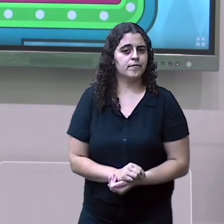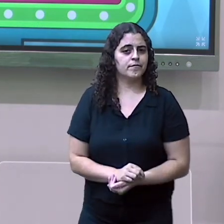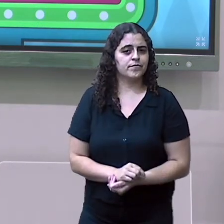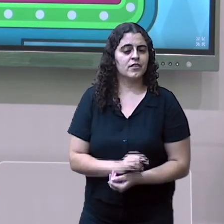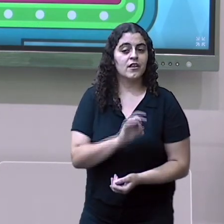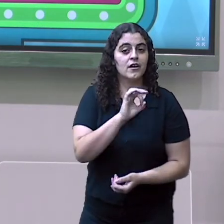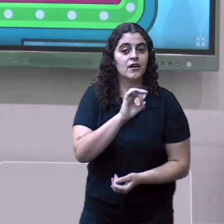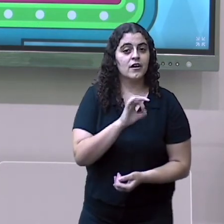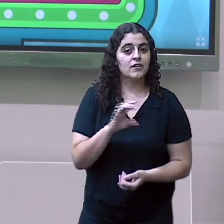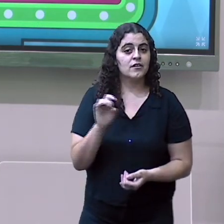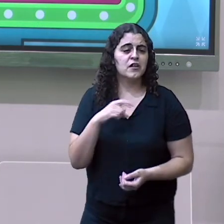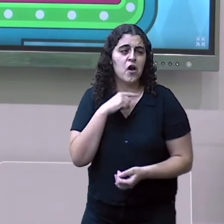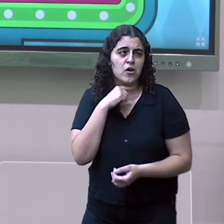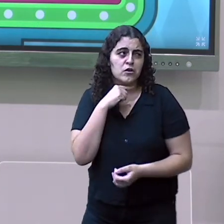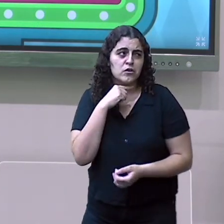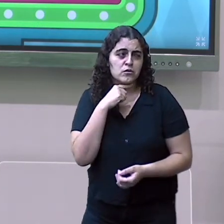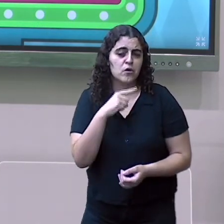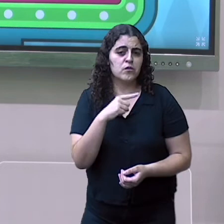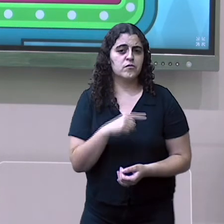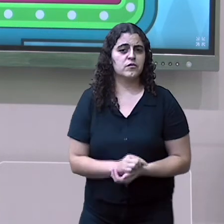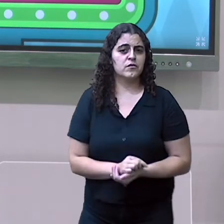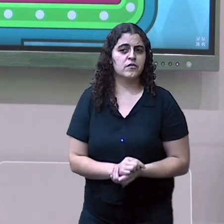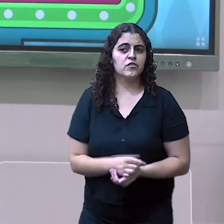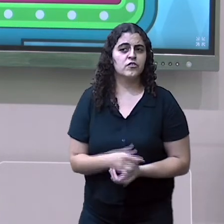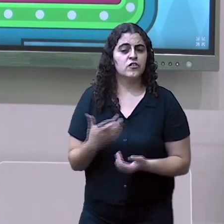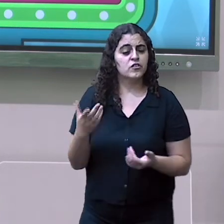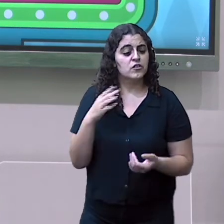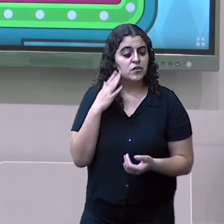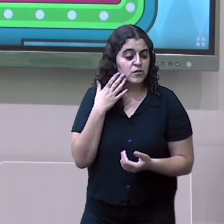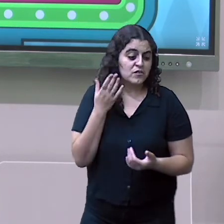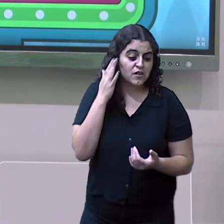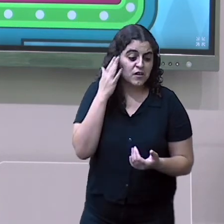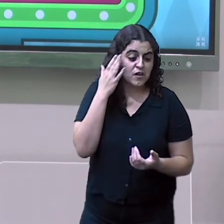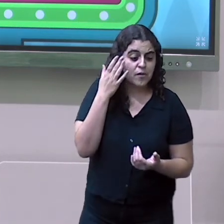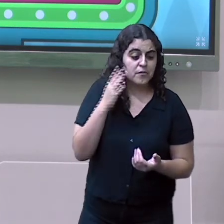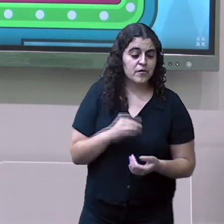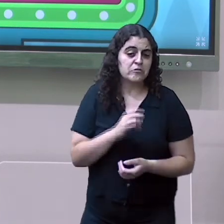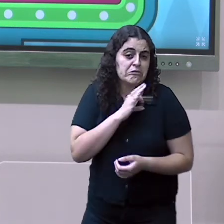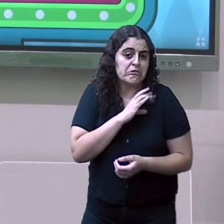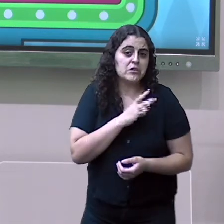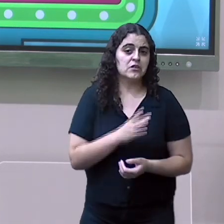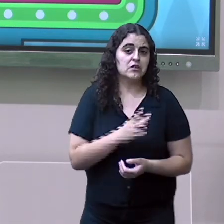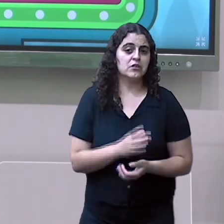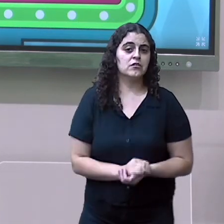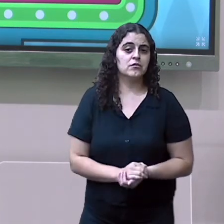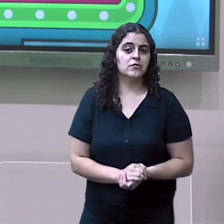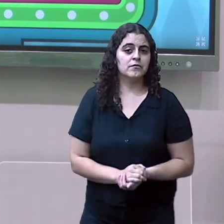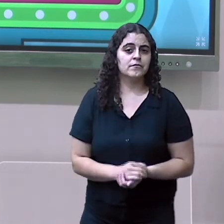Todos nós temos dúvidas. Então, aquilo que a gente não tem certeza, a gente tem medo.